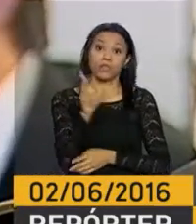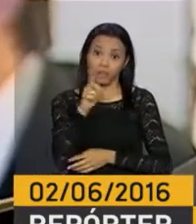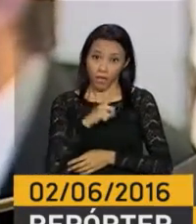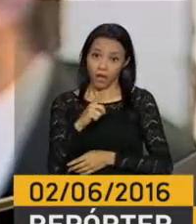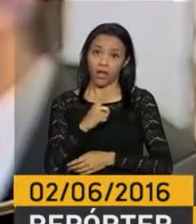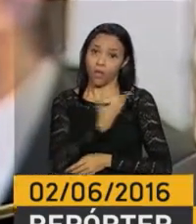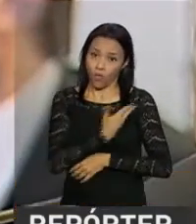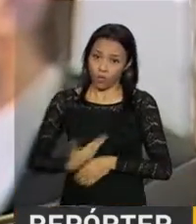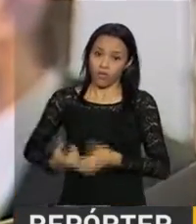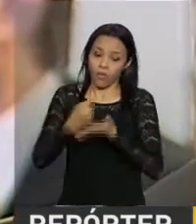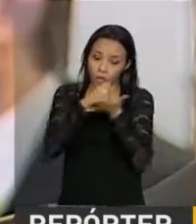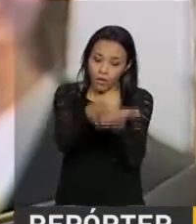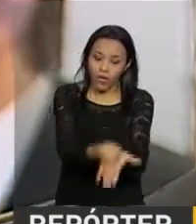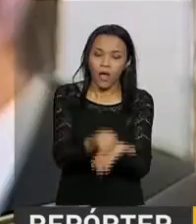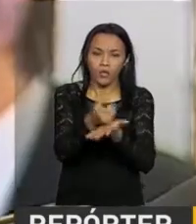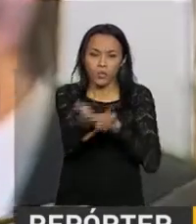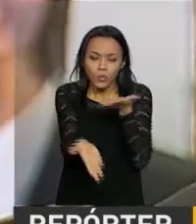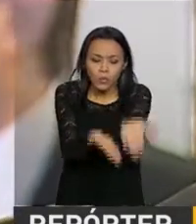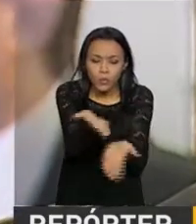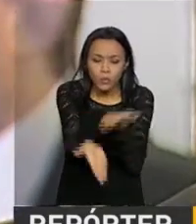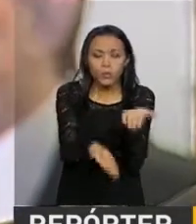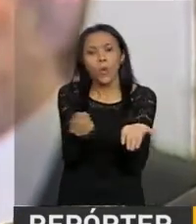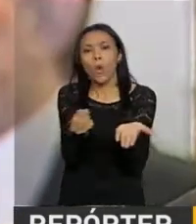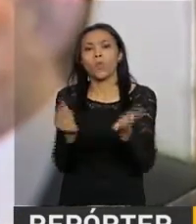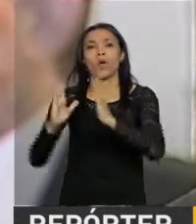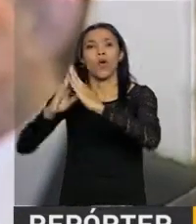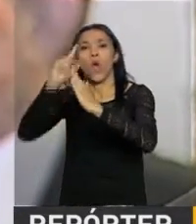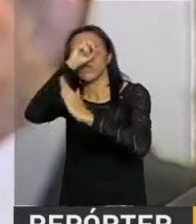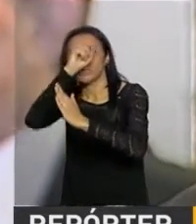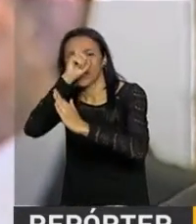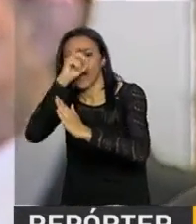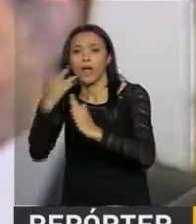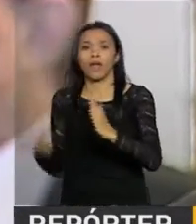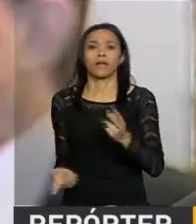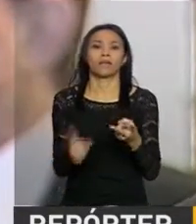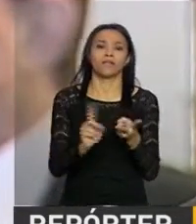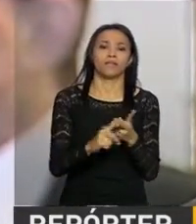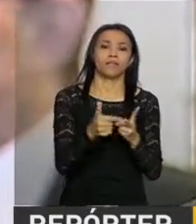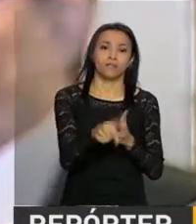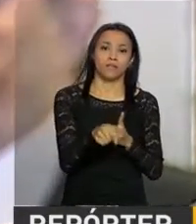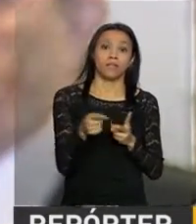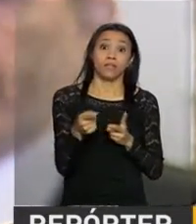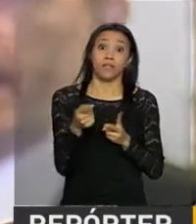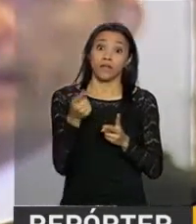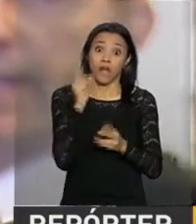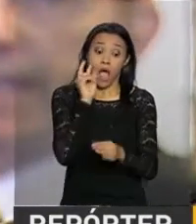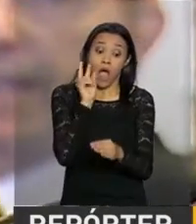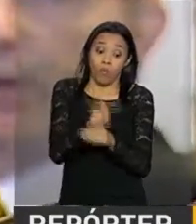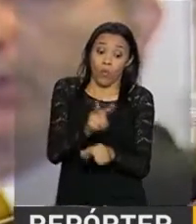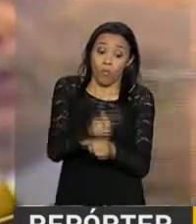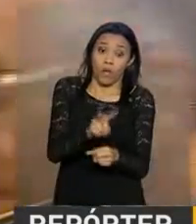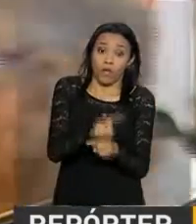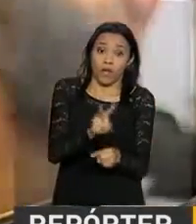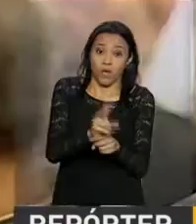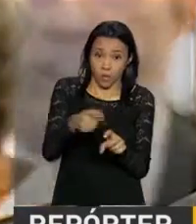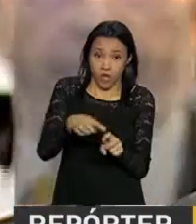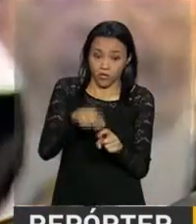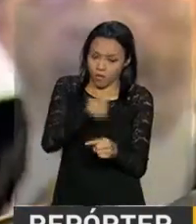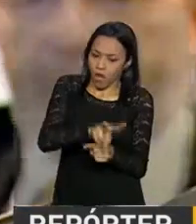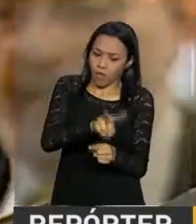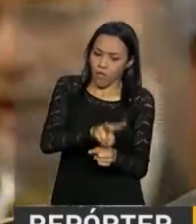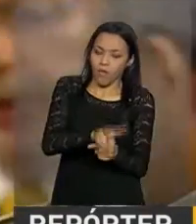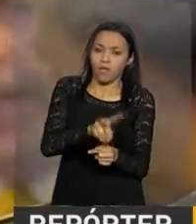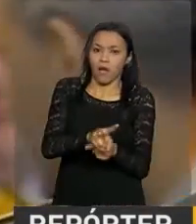governo através dos hospitais, da assistência básica, do acompanhamento que é necessário, e também a